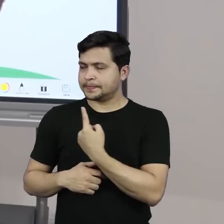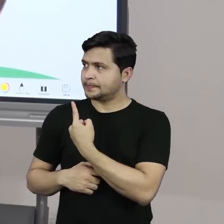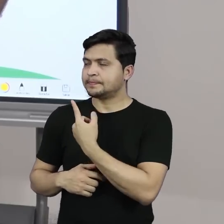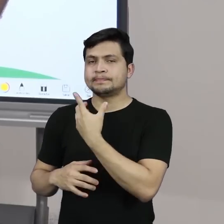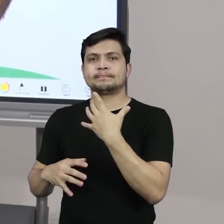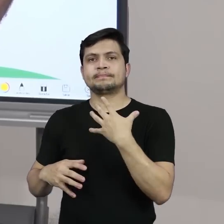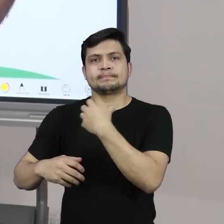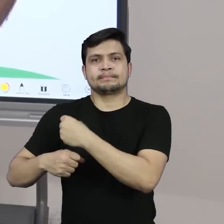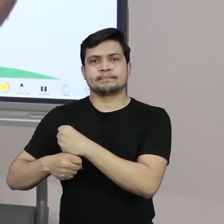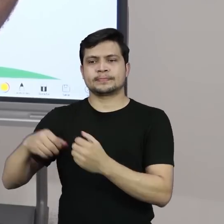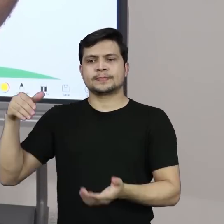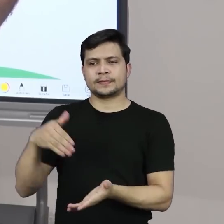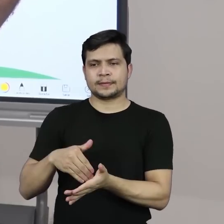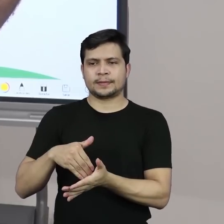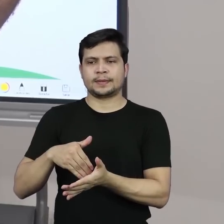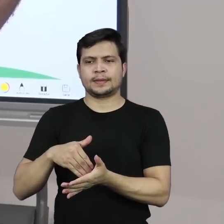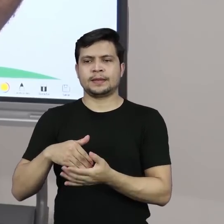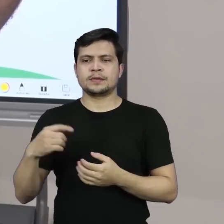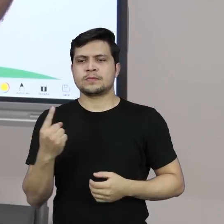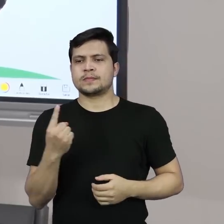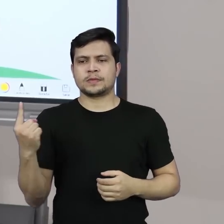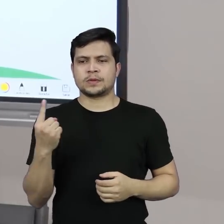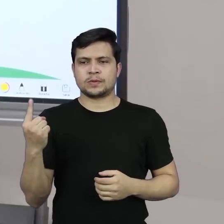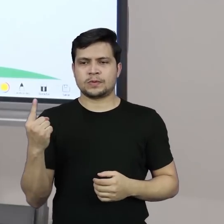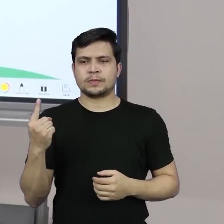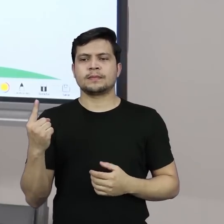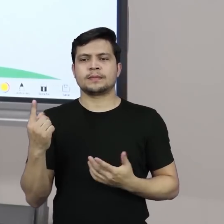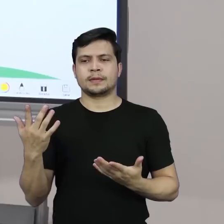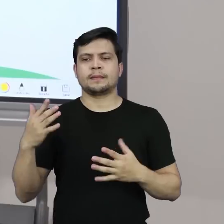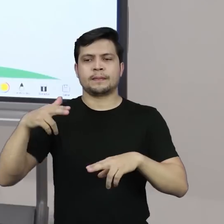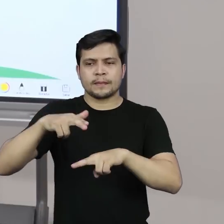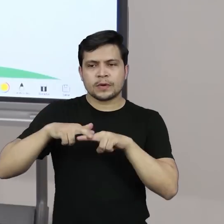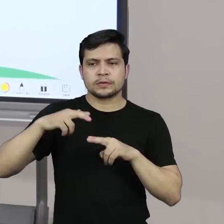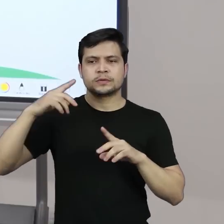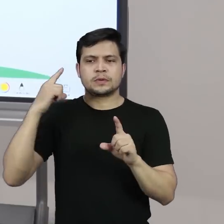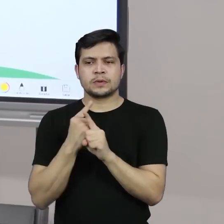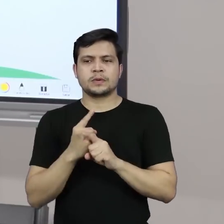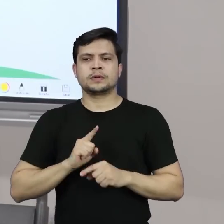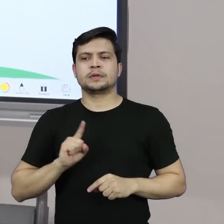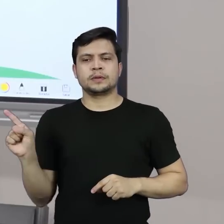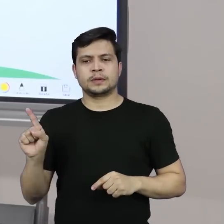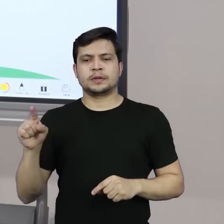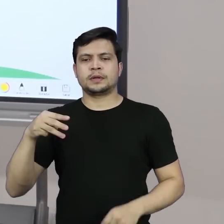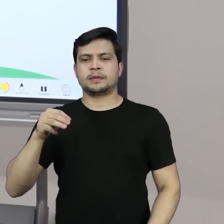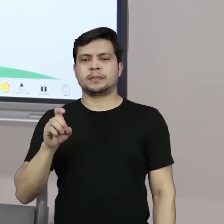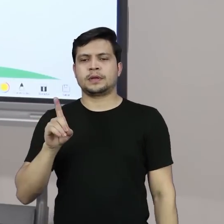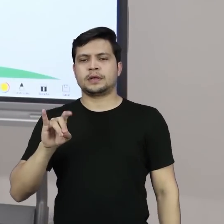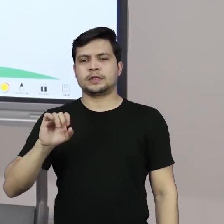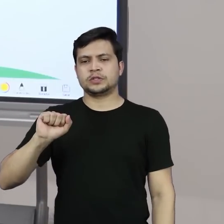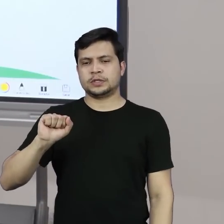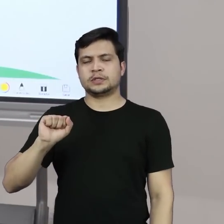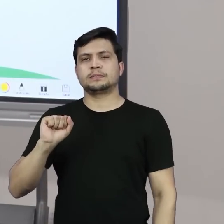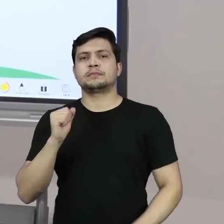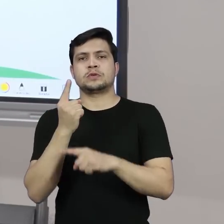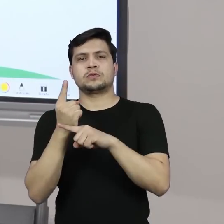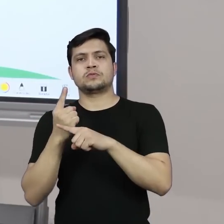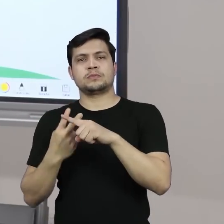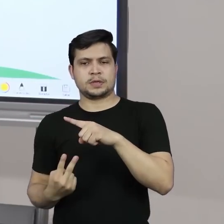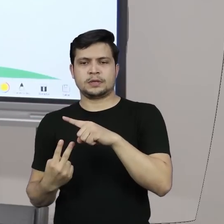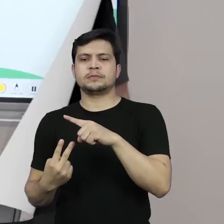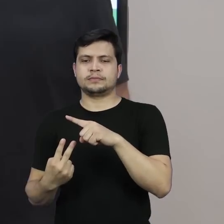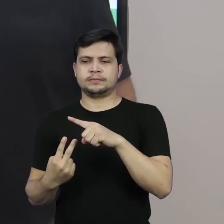e despesa é positiva e tem prejuízo quando essa diferença é negativa. Qual é a mediana em